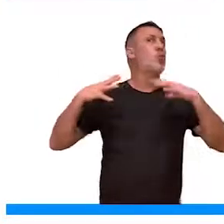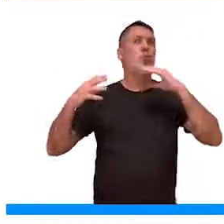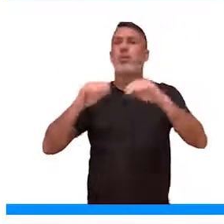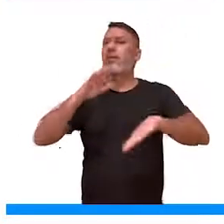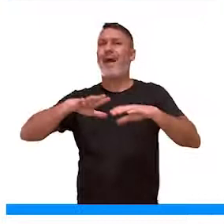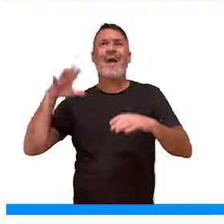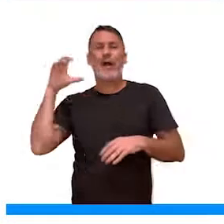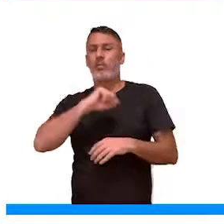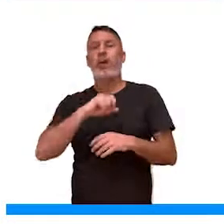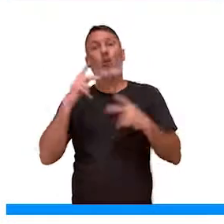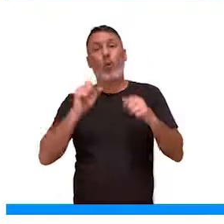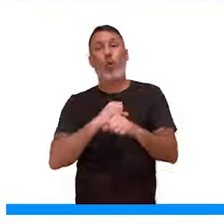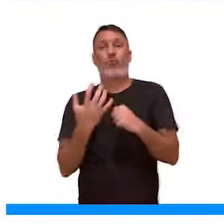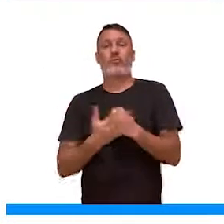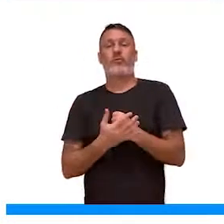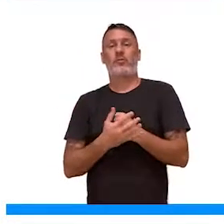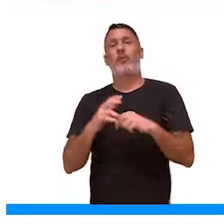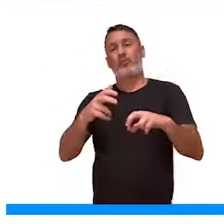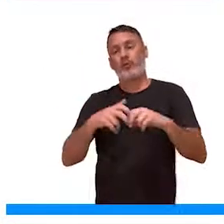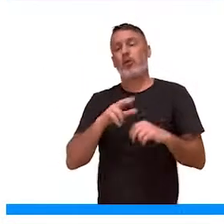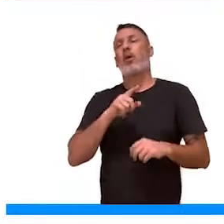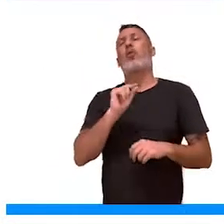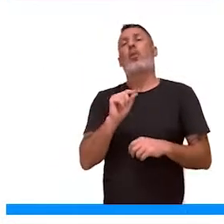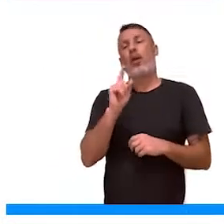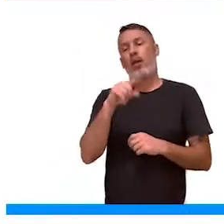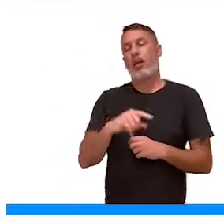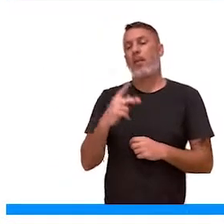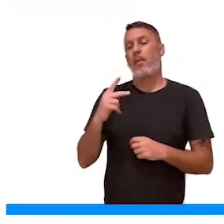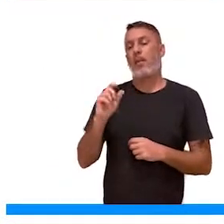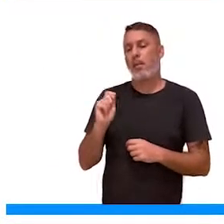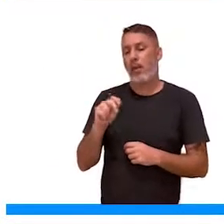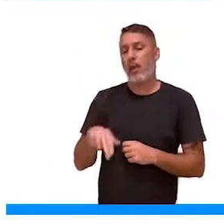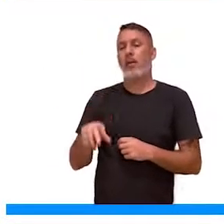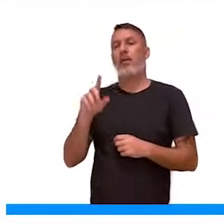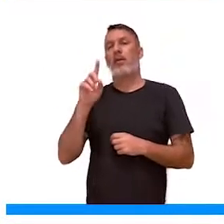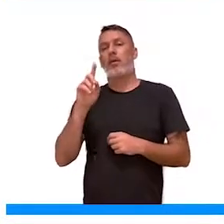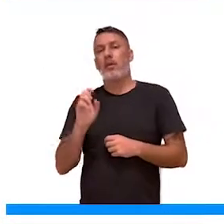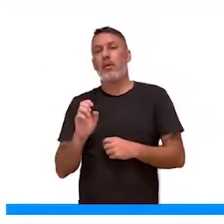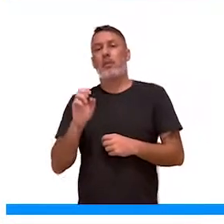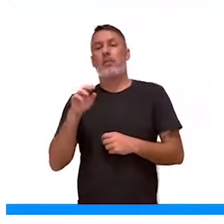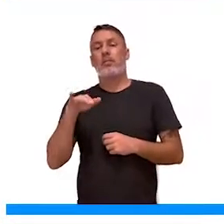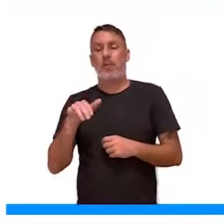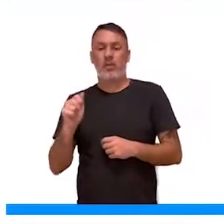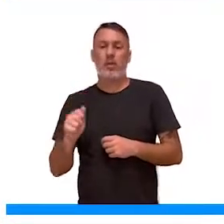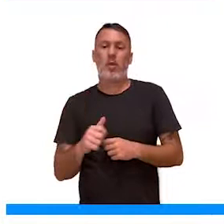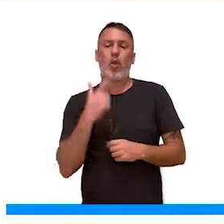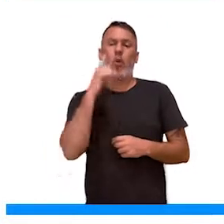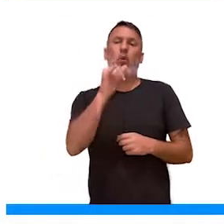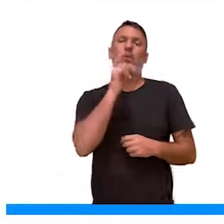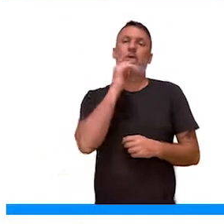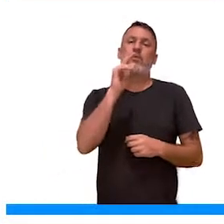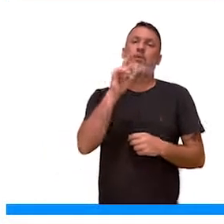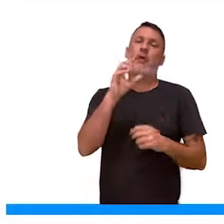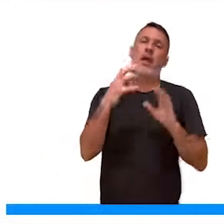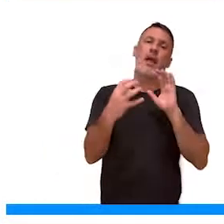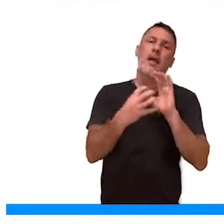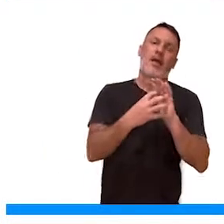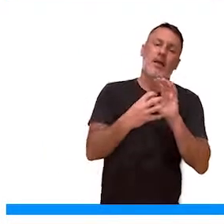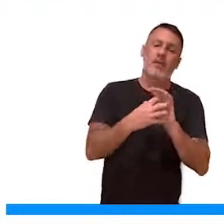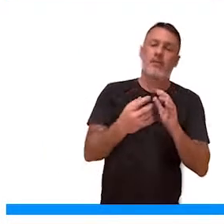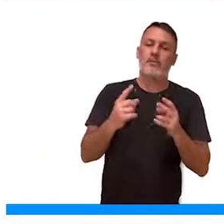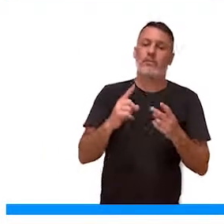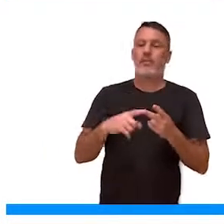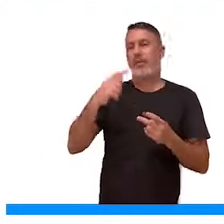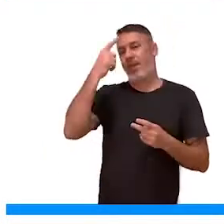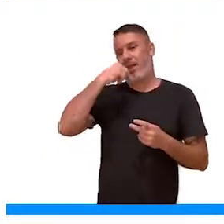até mesmo pelo mundo todo, que foi o que aconteceu aí com a Covid-19. Então, outros exemplos, a gente tem a AIDS, a